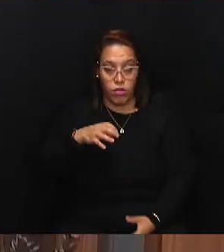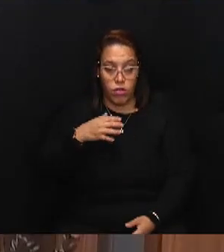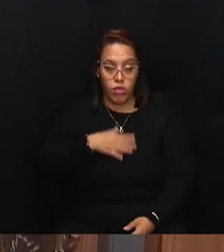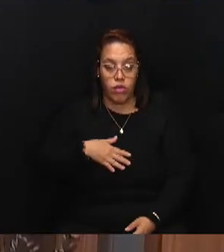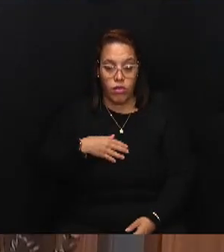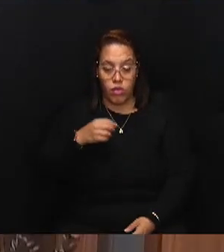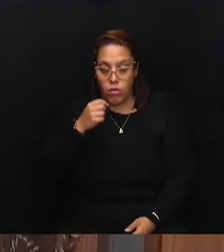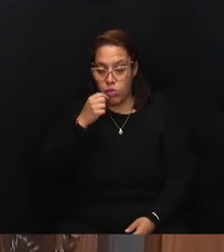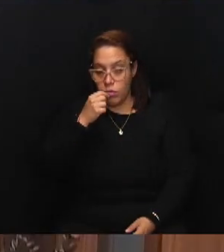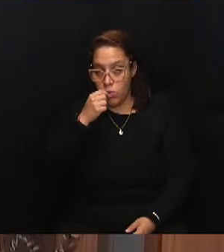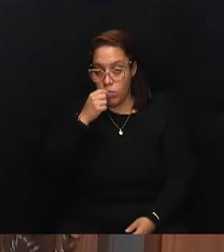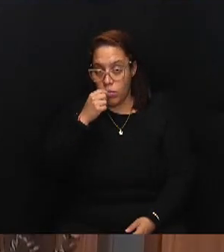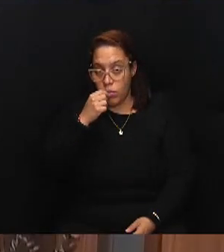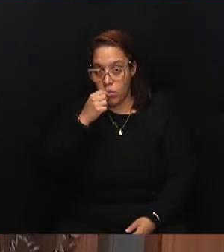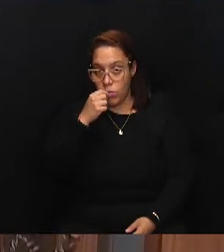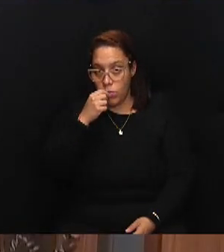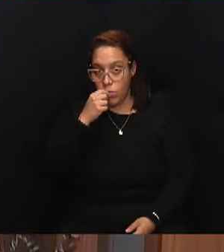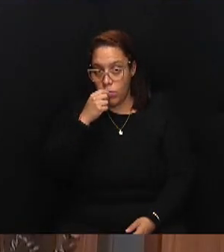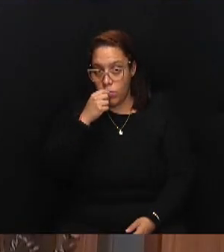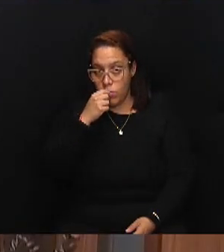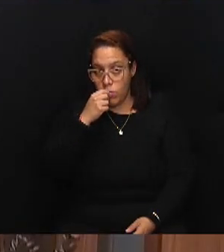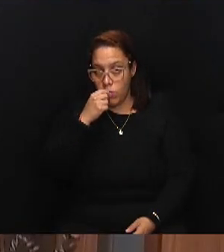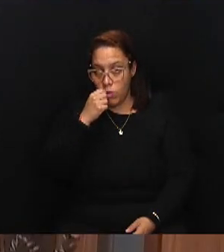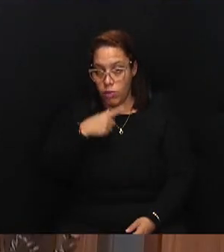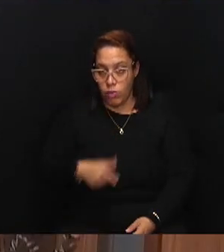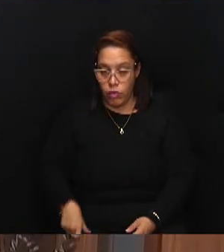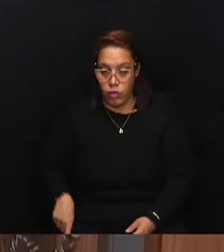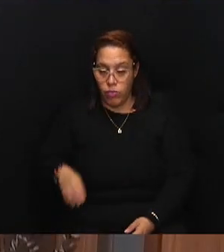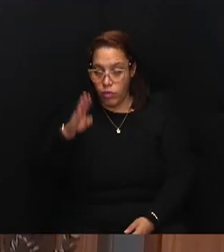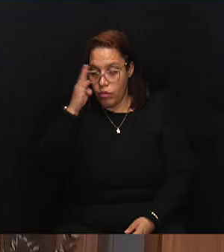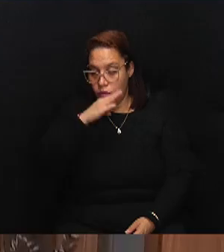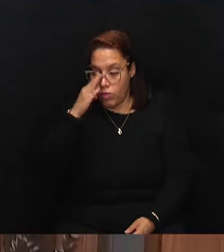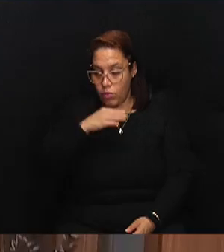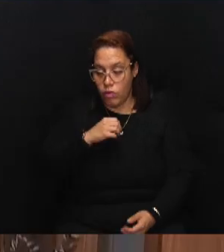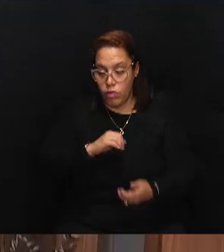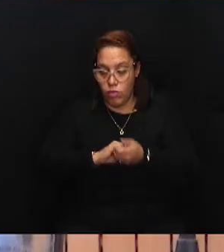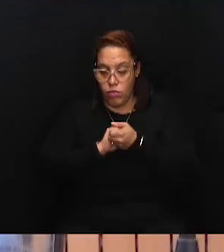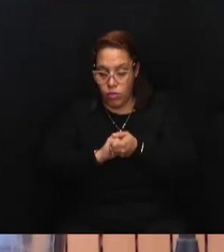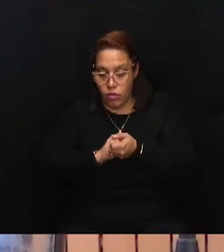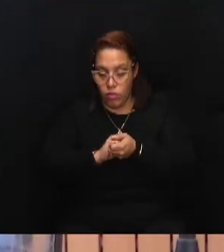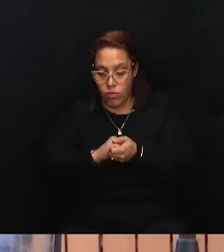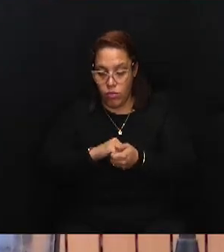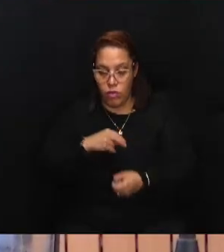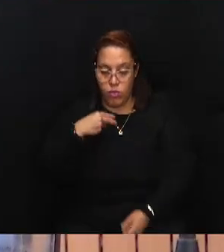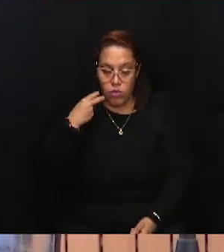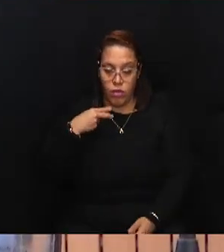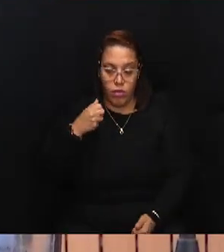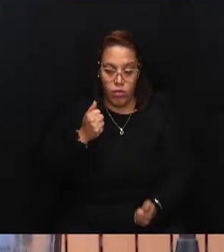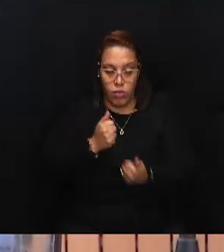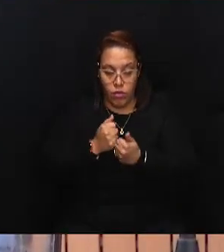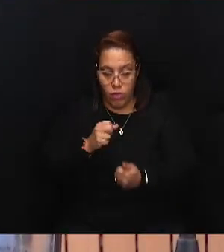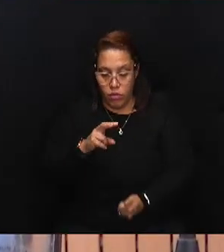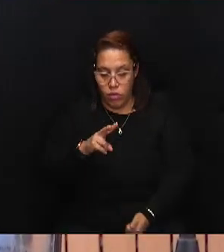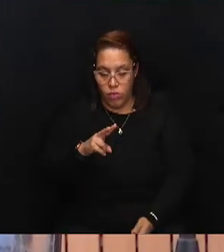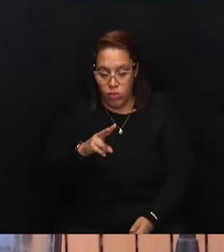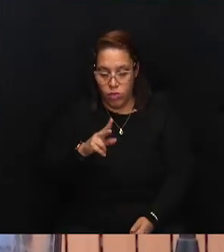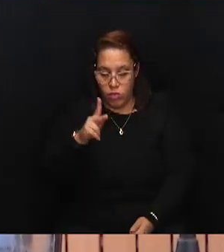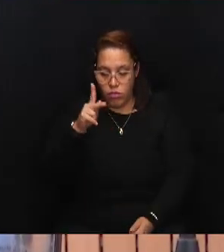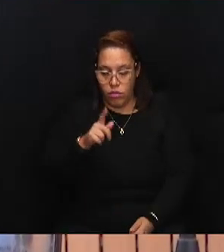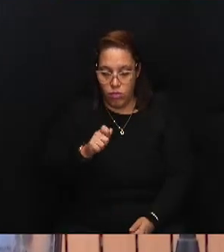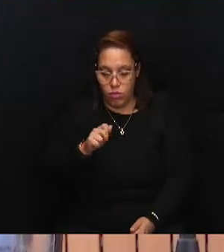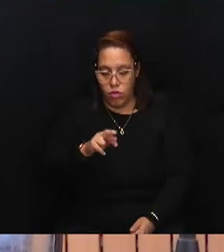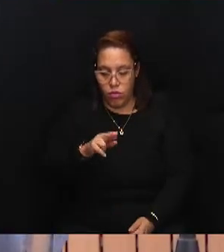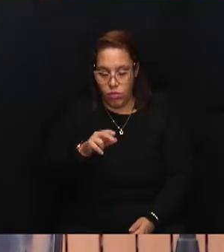vereador Marrom, cumprimentar Vossa Excelência, nosso vereador Iabico, nosso vice-líder aqui da Câmara, a doutora Carla, nossa companheira já de